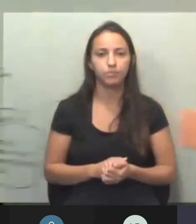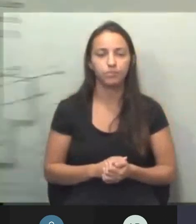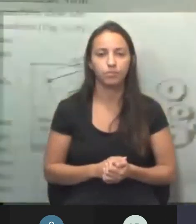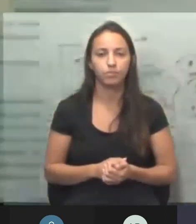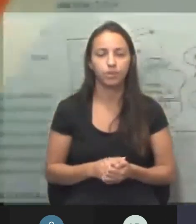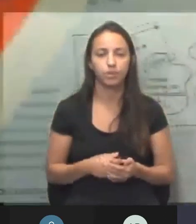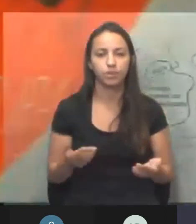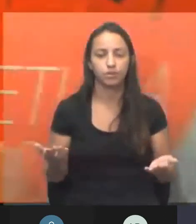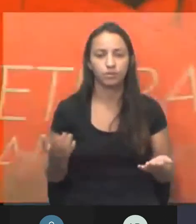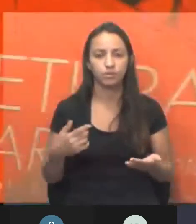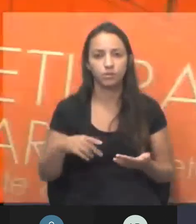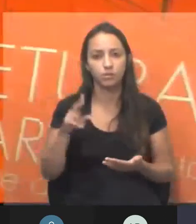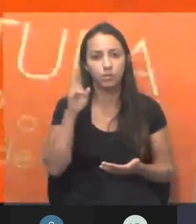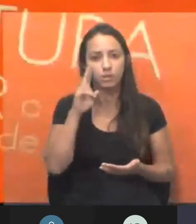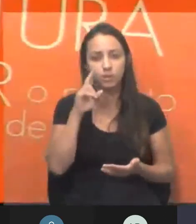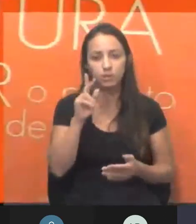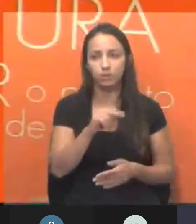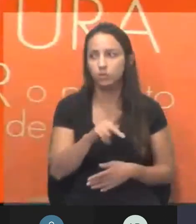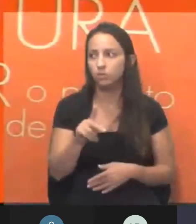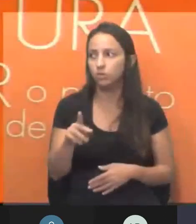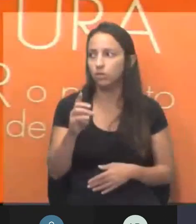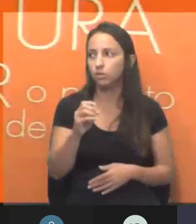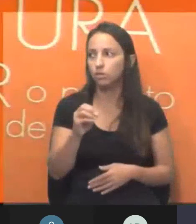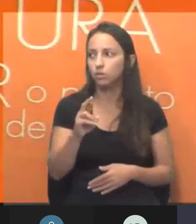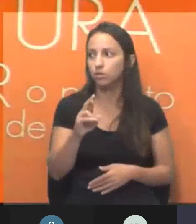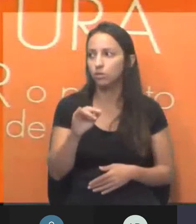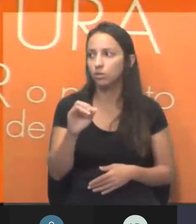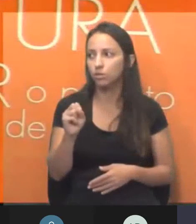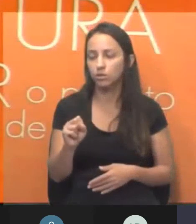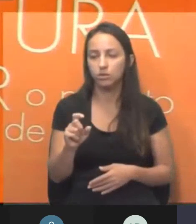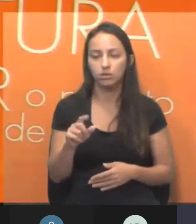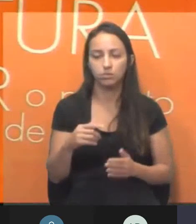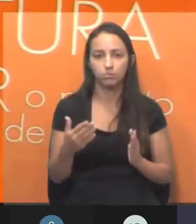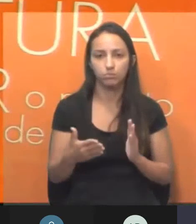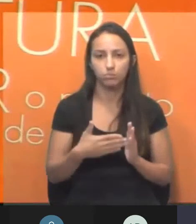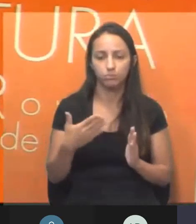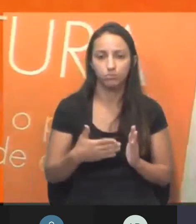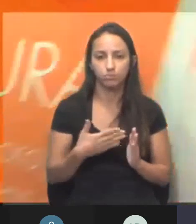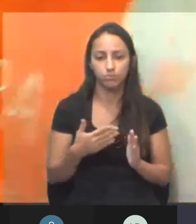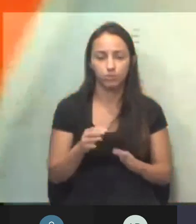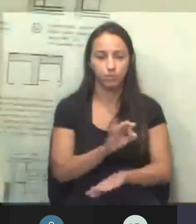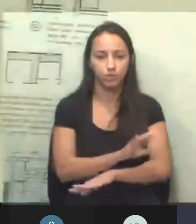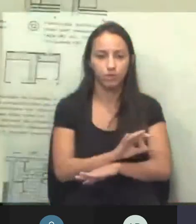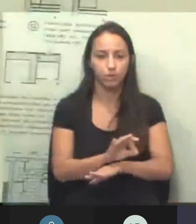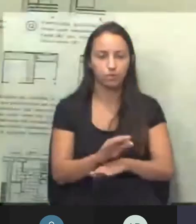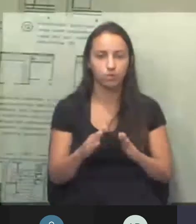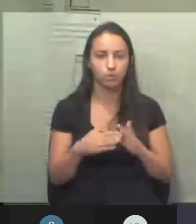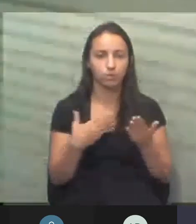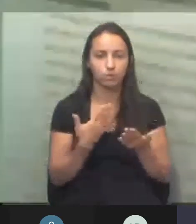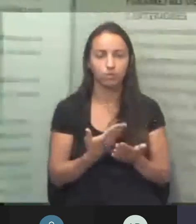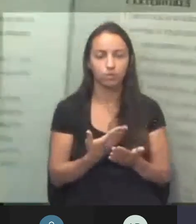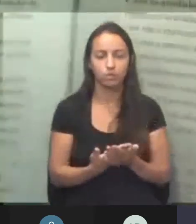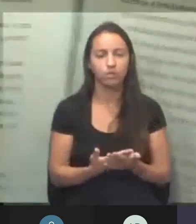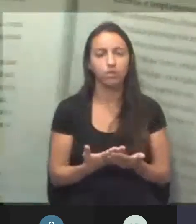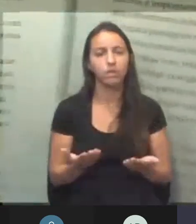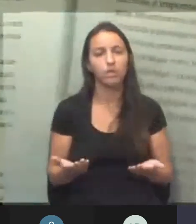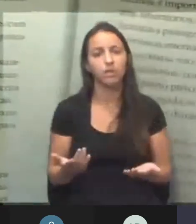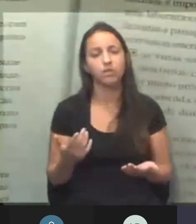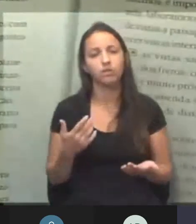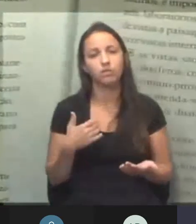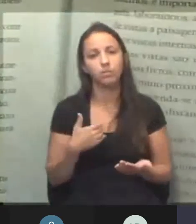vamos lembrar da professora Doris, livro Arquitetura Escolar. E aí nós vamos entrar naquilo